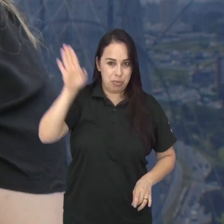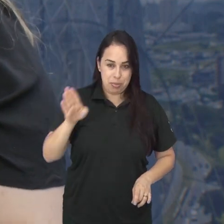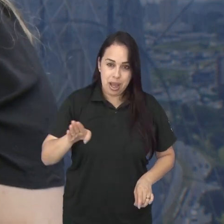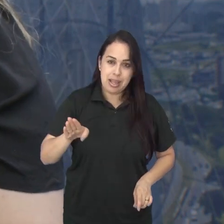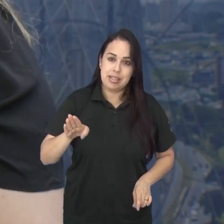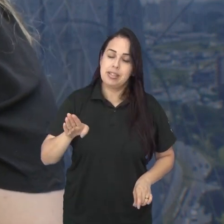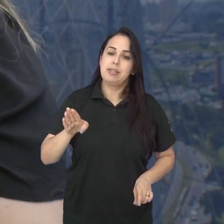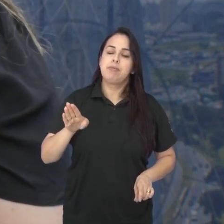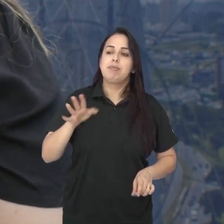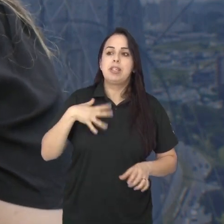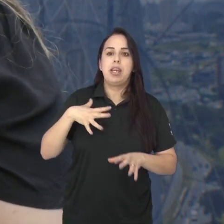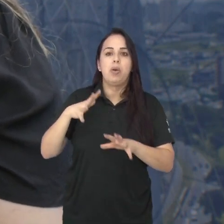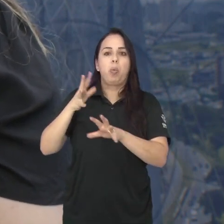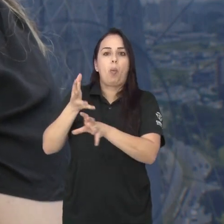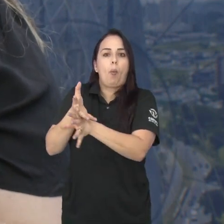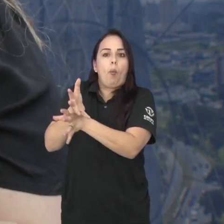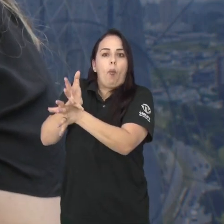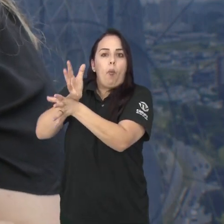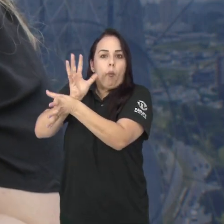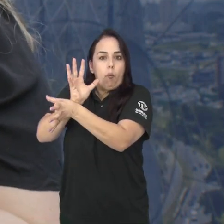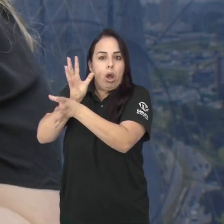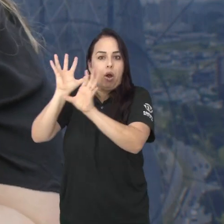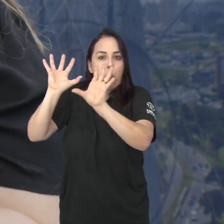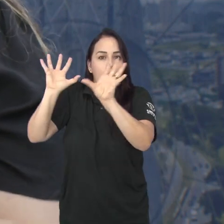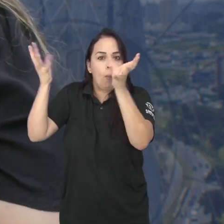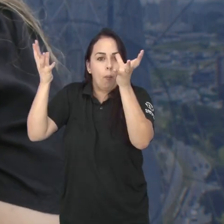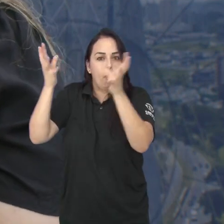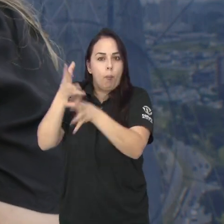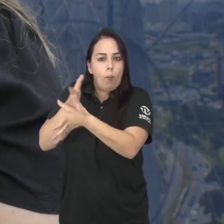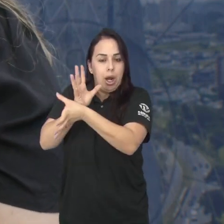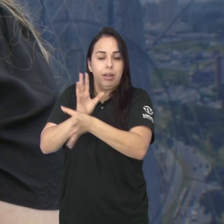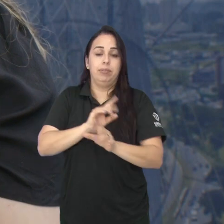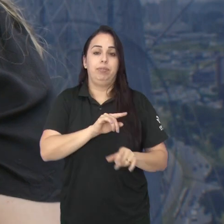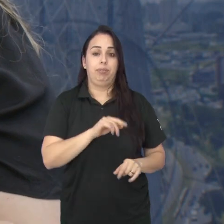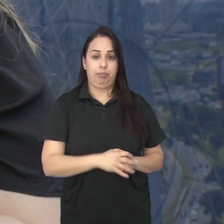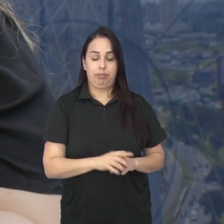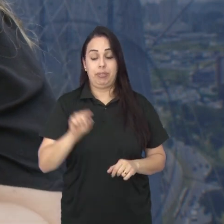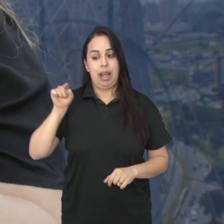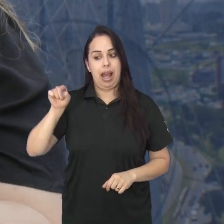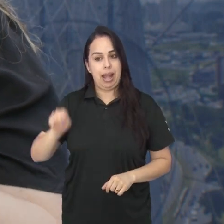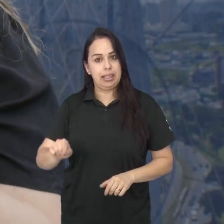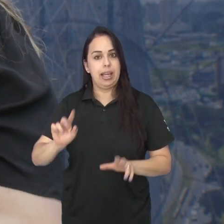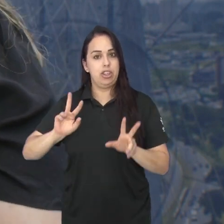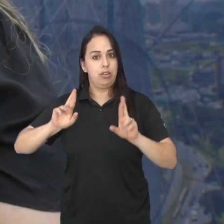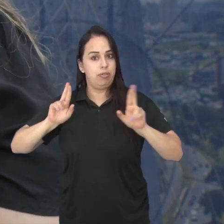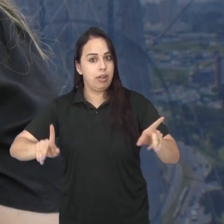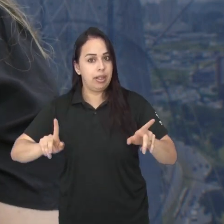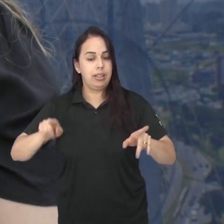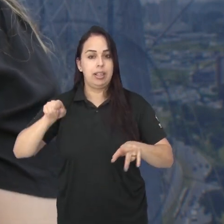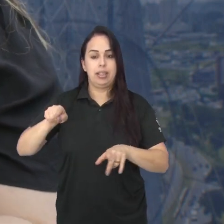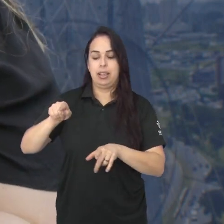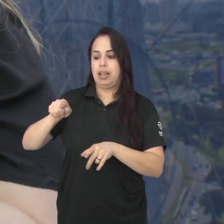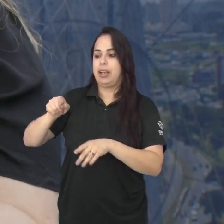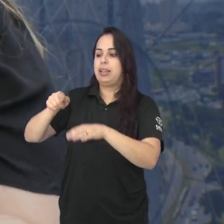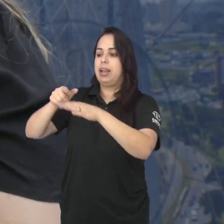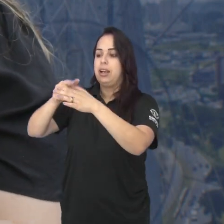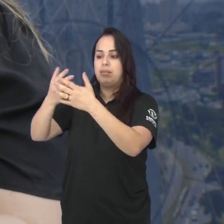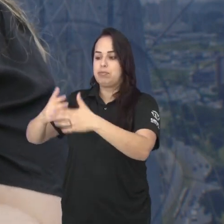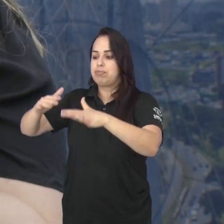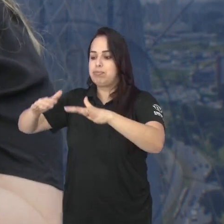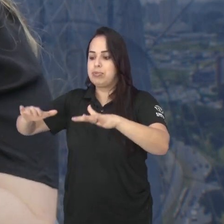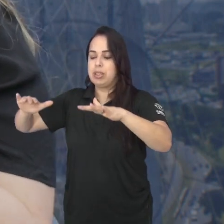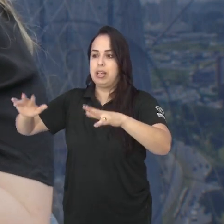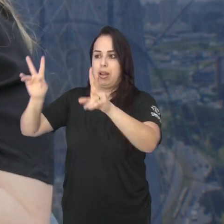O Laninha, por sua vez, ele resfria o Pacífico, então ele intensifica o movimento que é